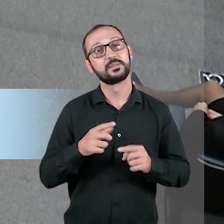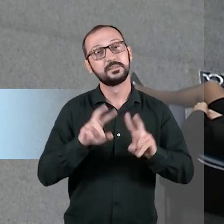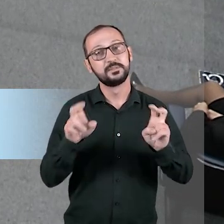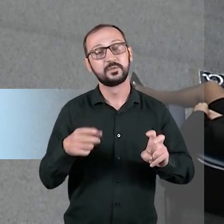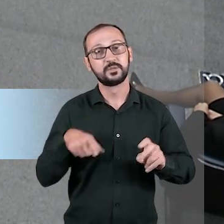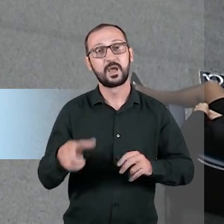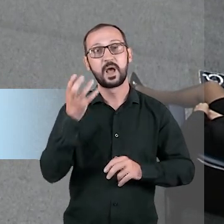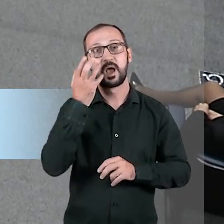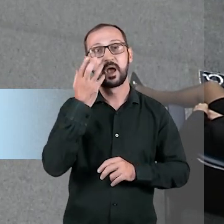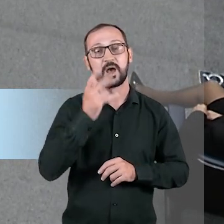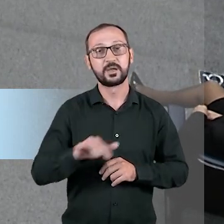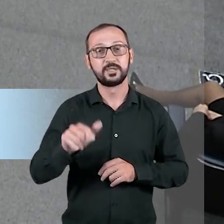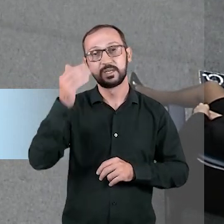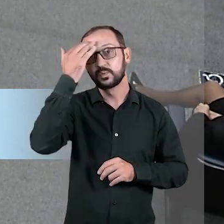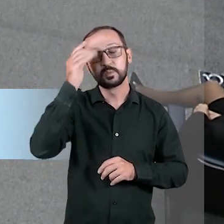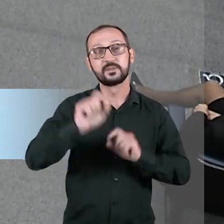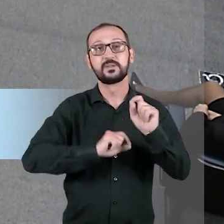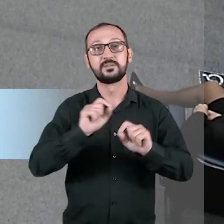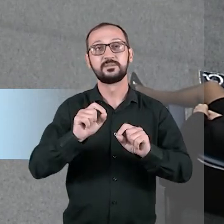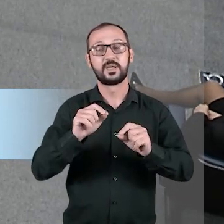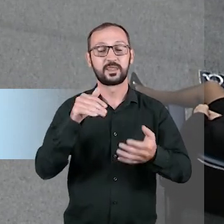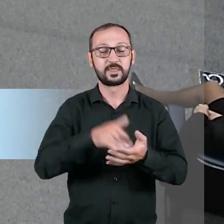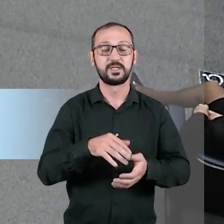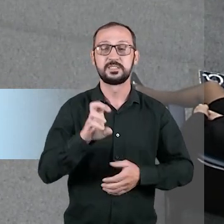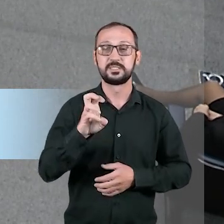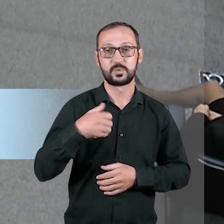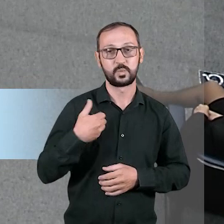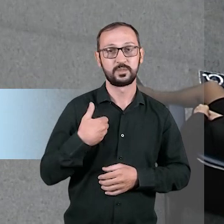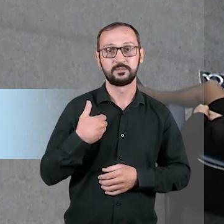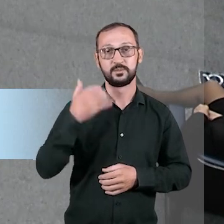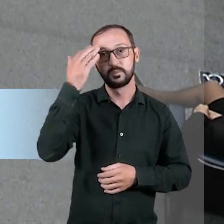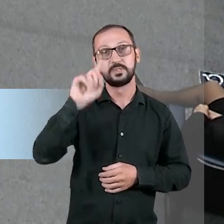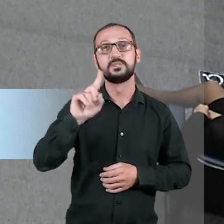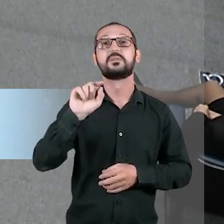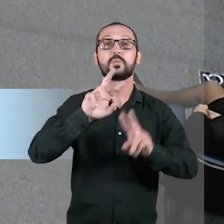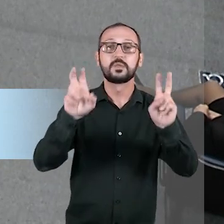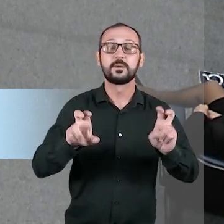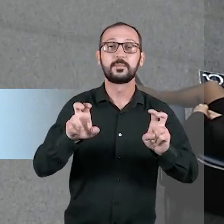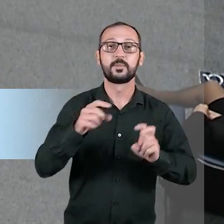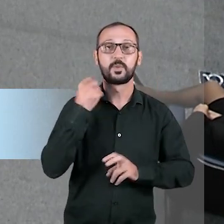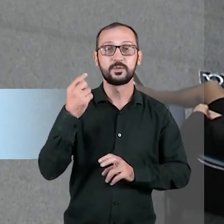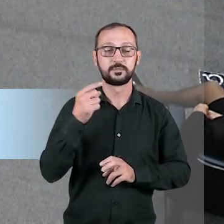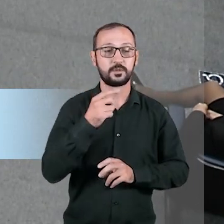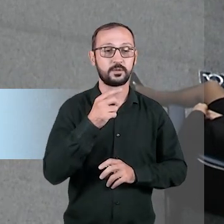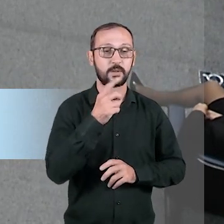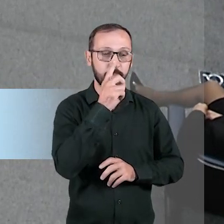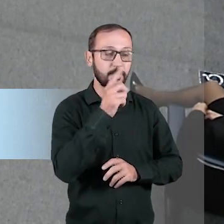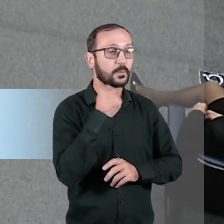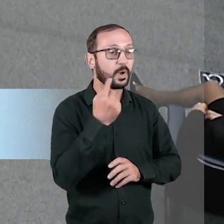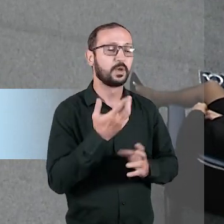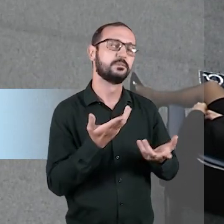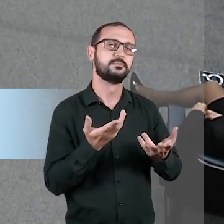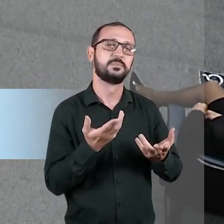essa questão, quando a criança, ela não entende, até os 5 anos, ela não entende o que é a morte. Então, a mãe